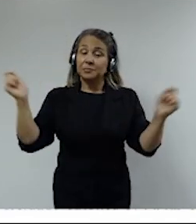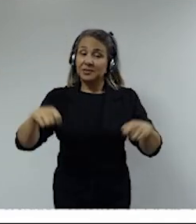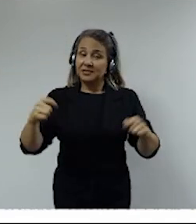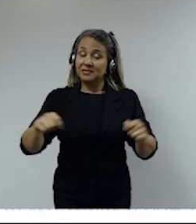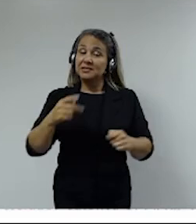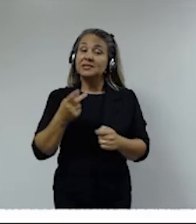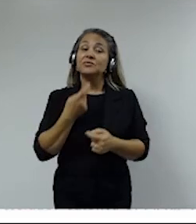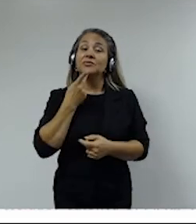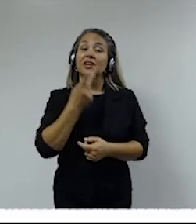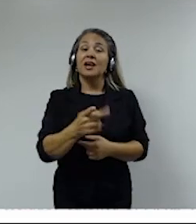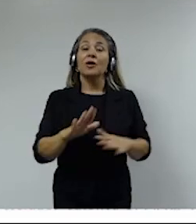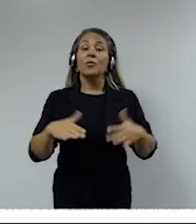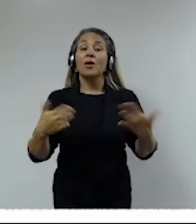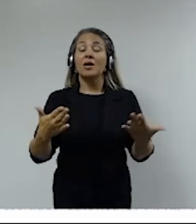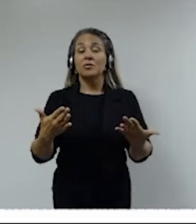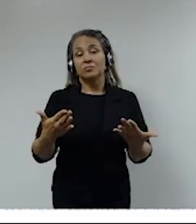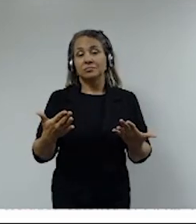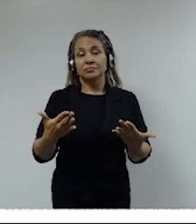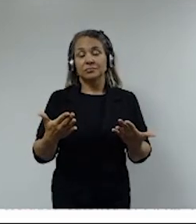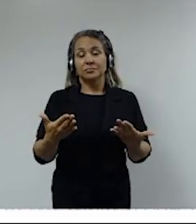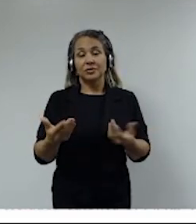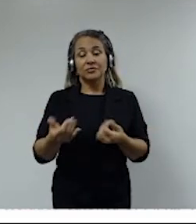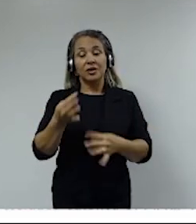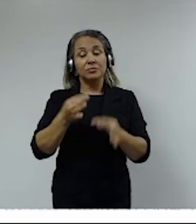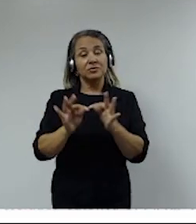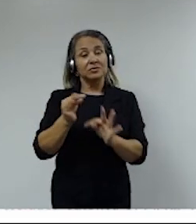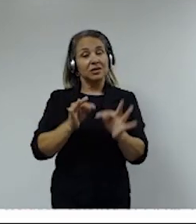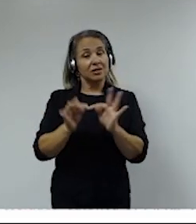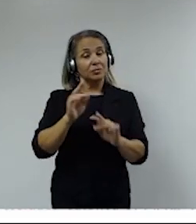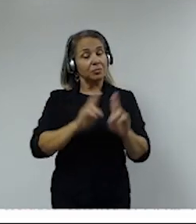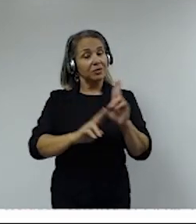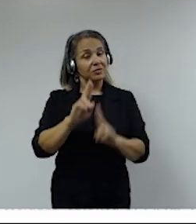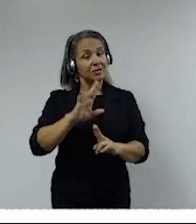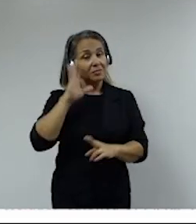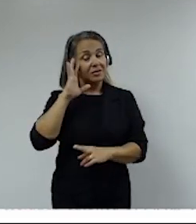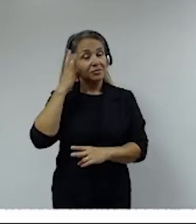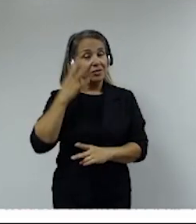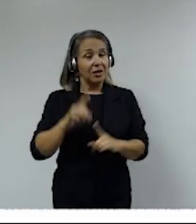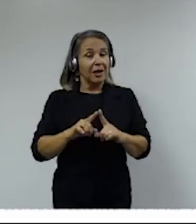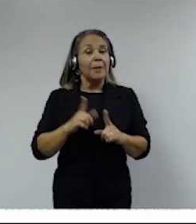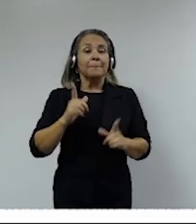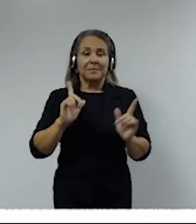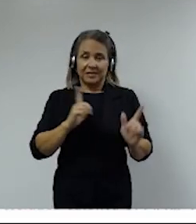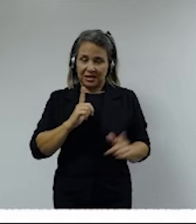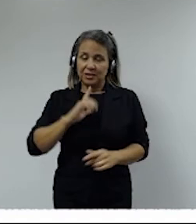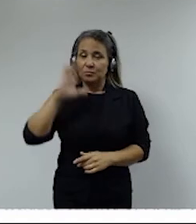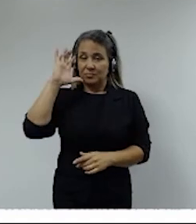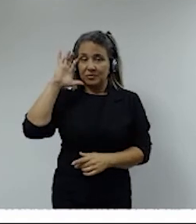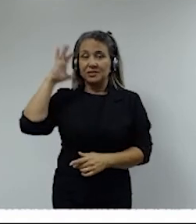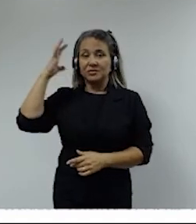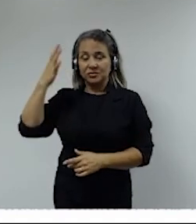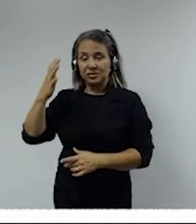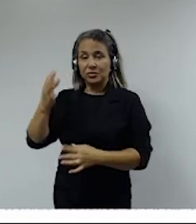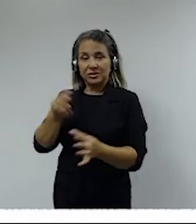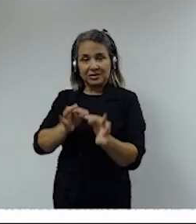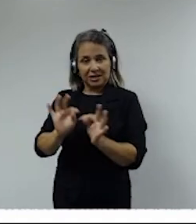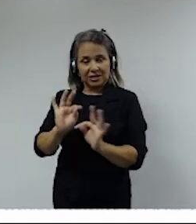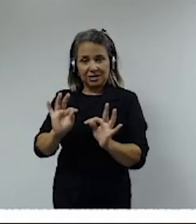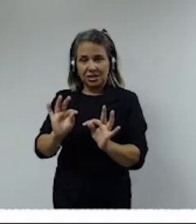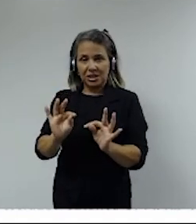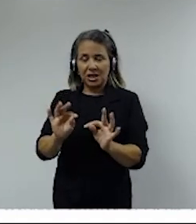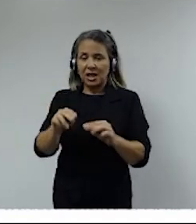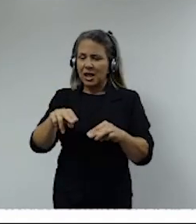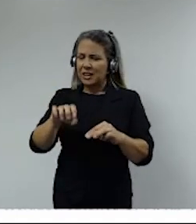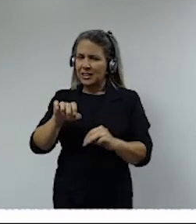o critério técnico que se utilizará para a decisão. Existirá uma decisão técnica que seja moralmente neutra?